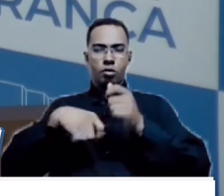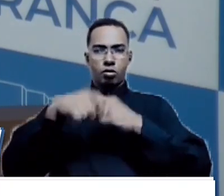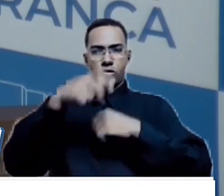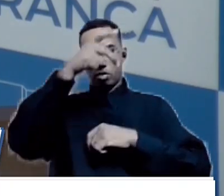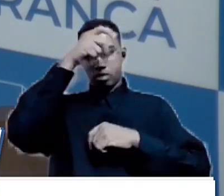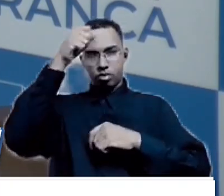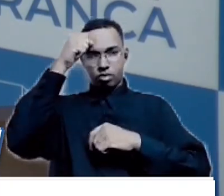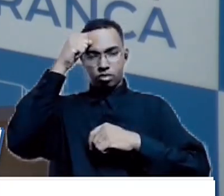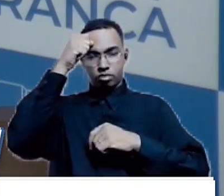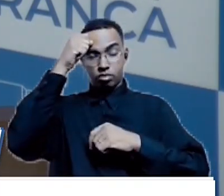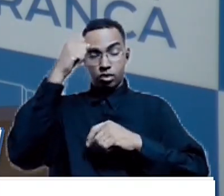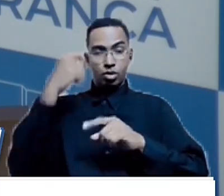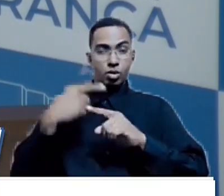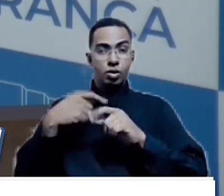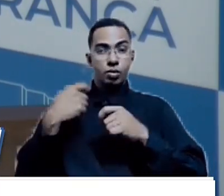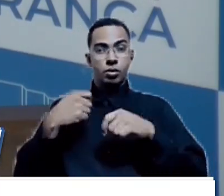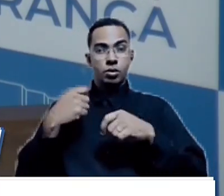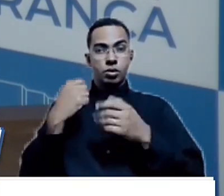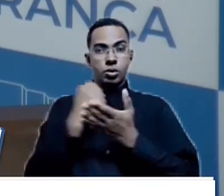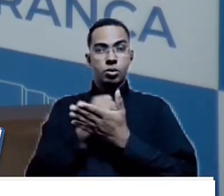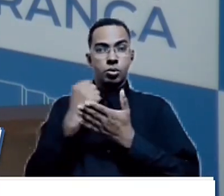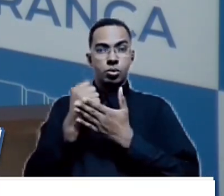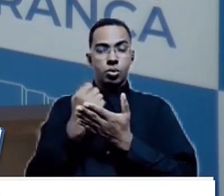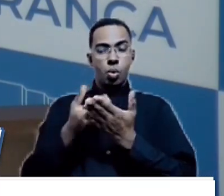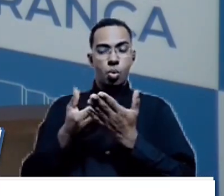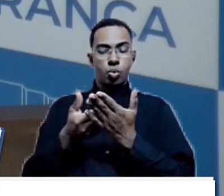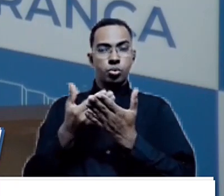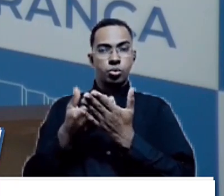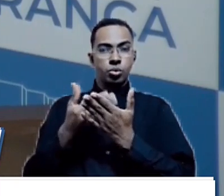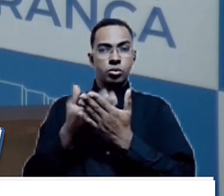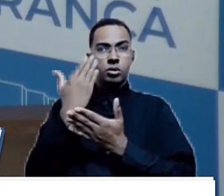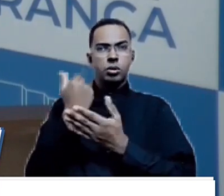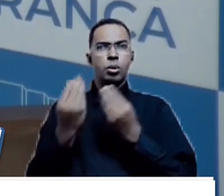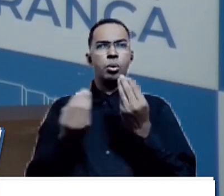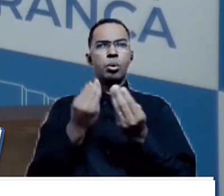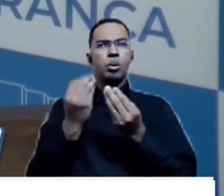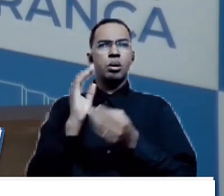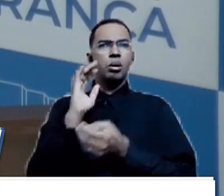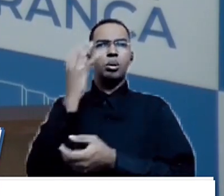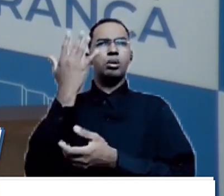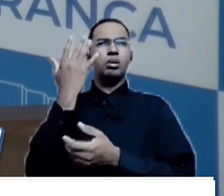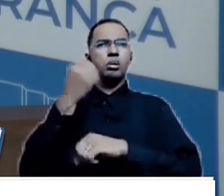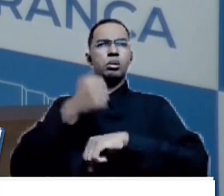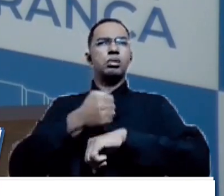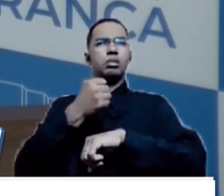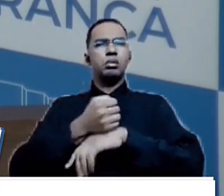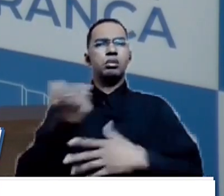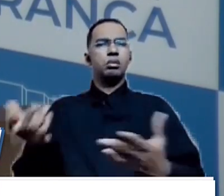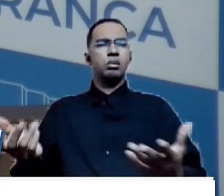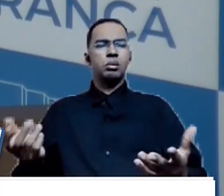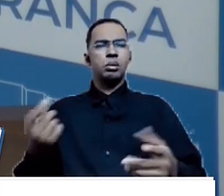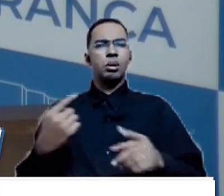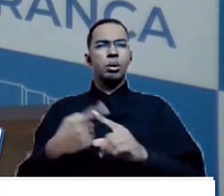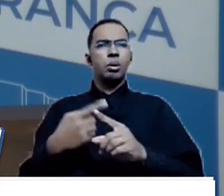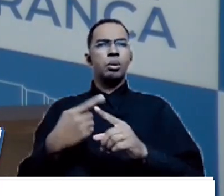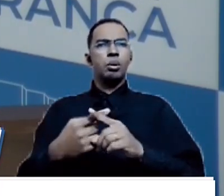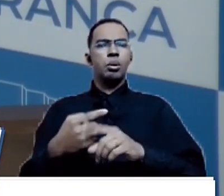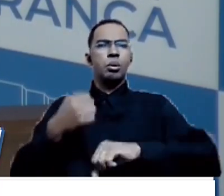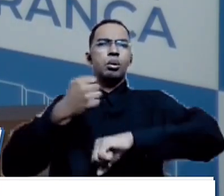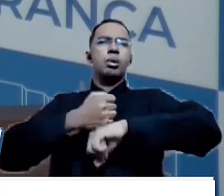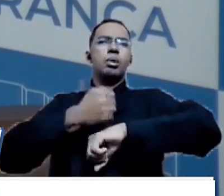precisa contratar um estudo para saber o que que ocorre com franca porque que Franca